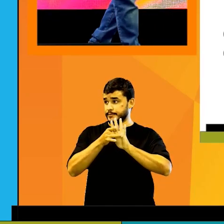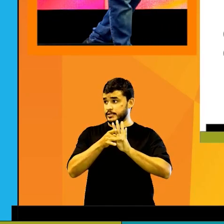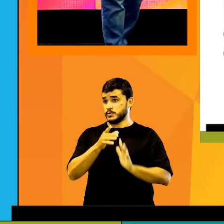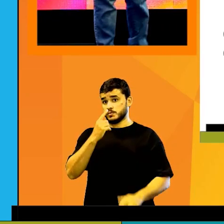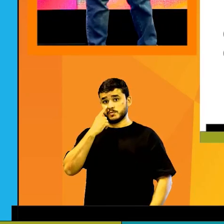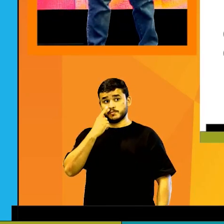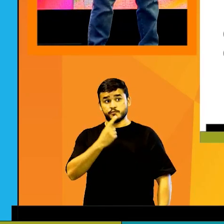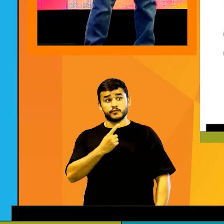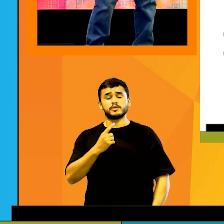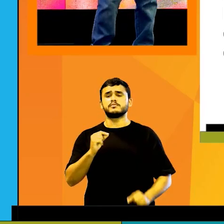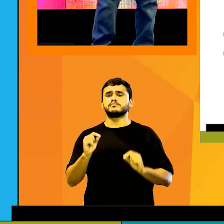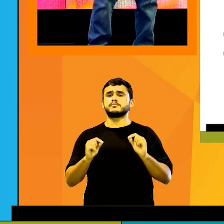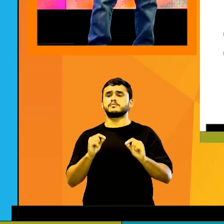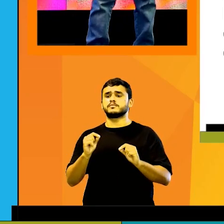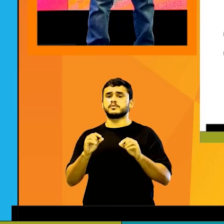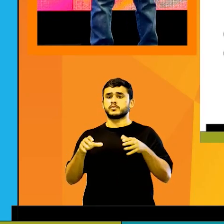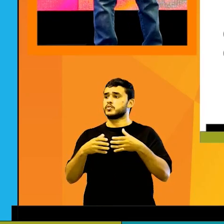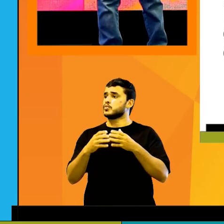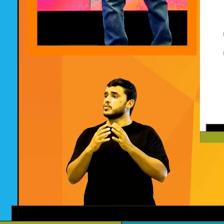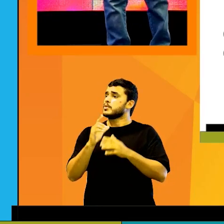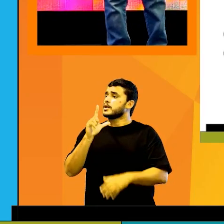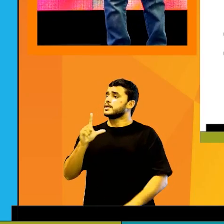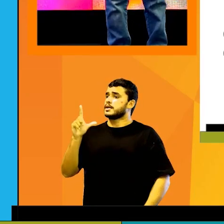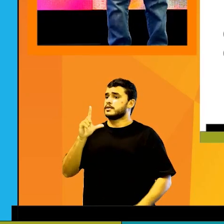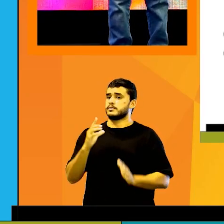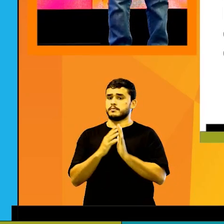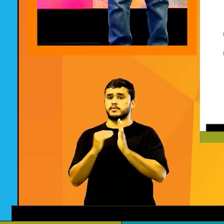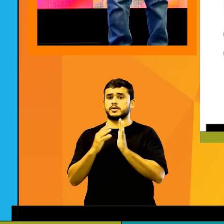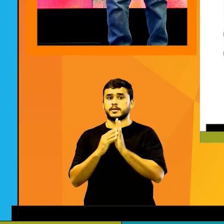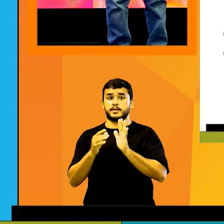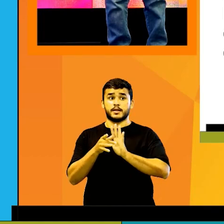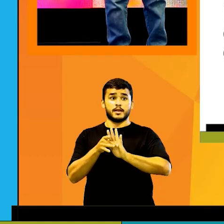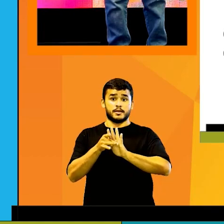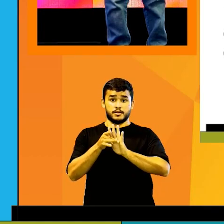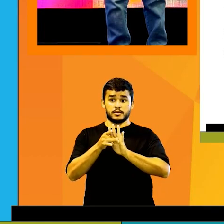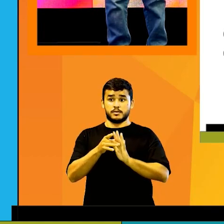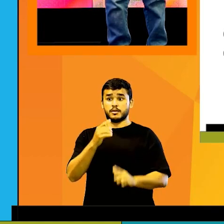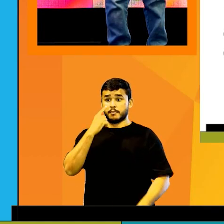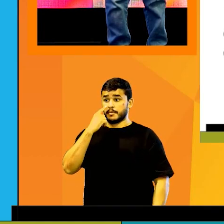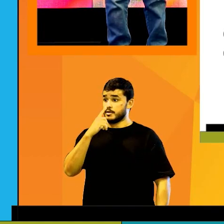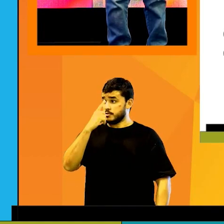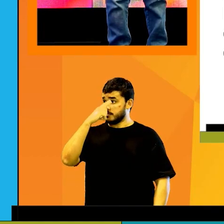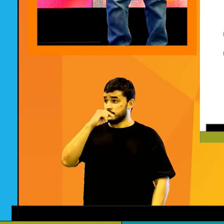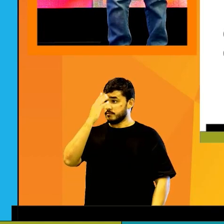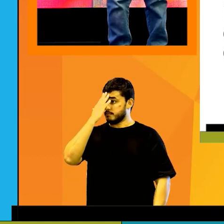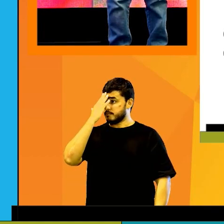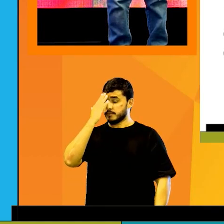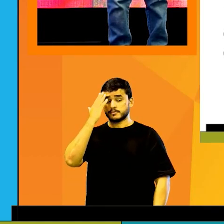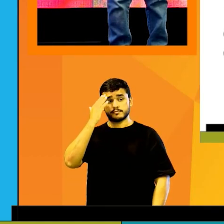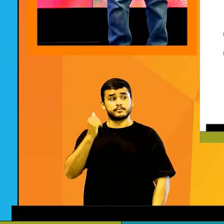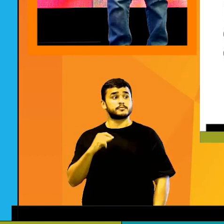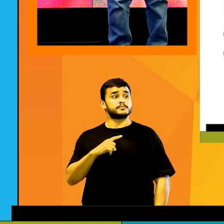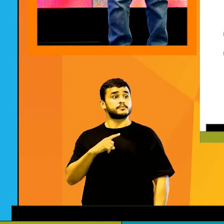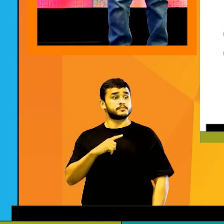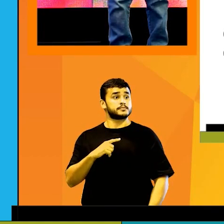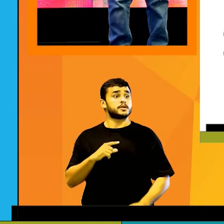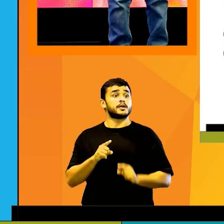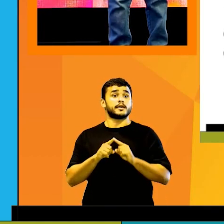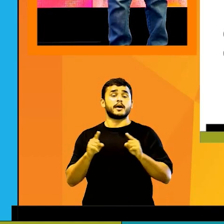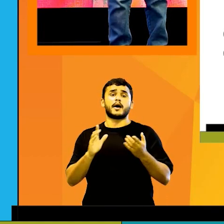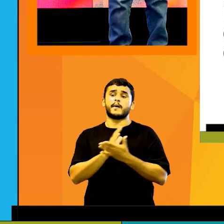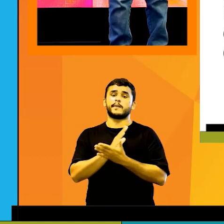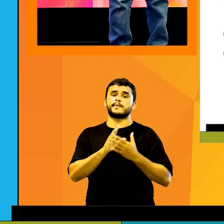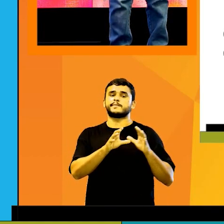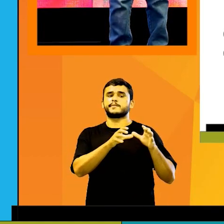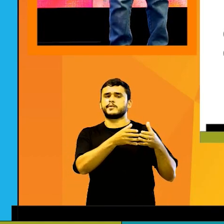foi o realismo? Olha, era muito comum a escola posterior se opor à anterior. Então você